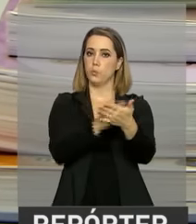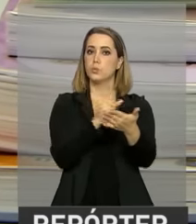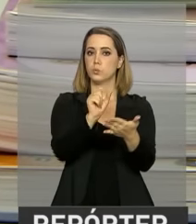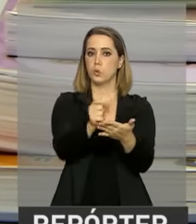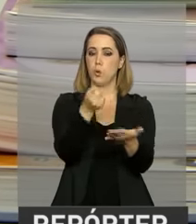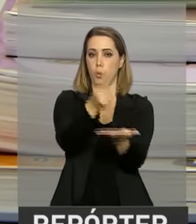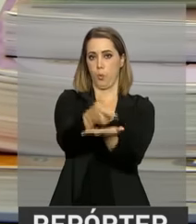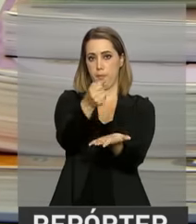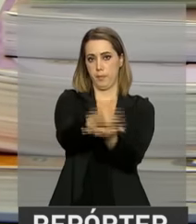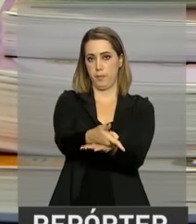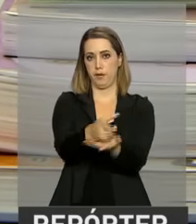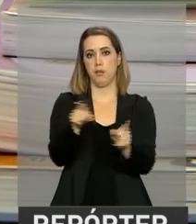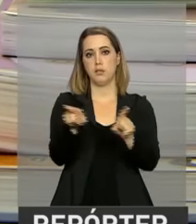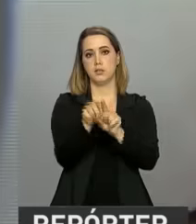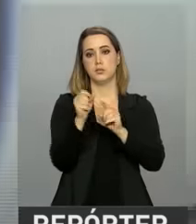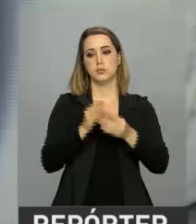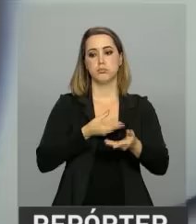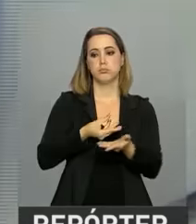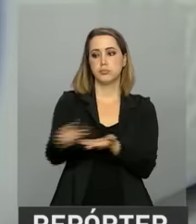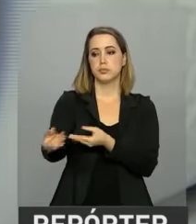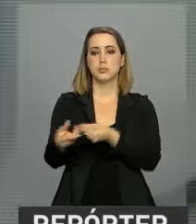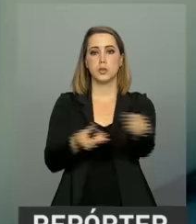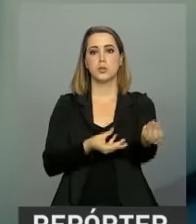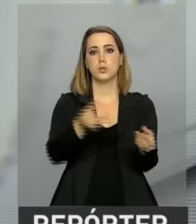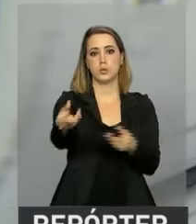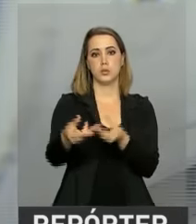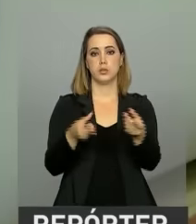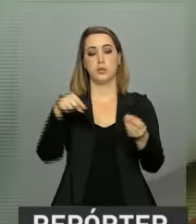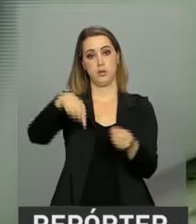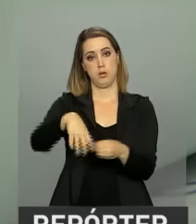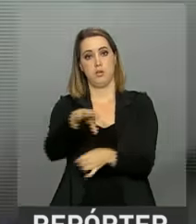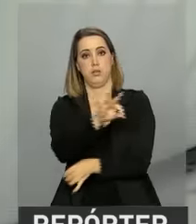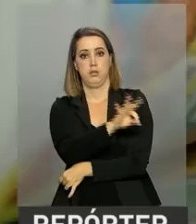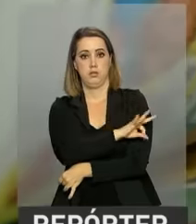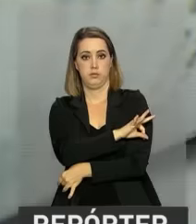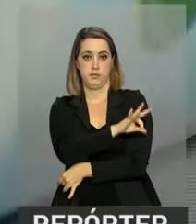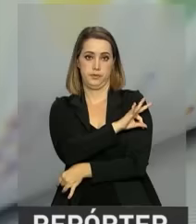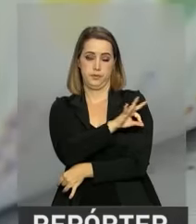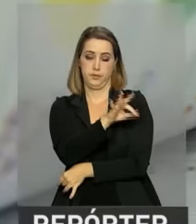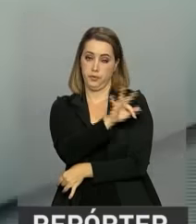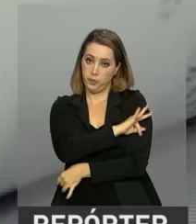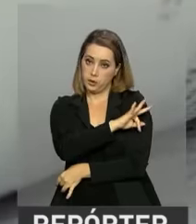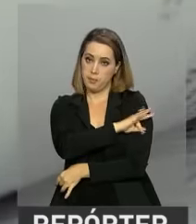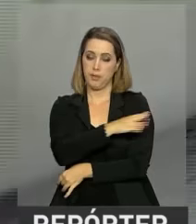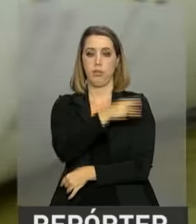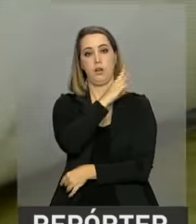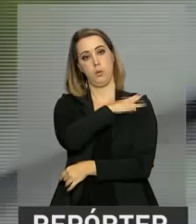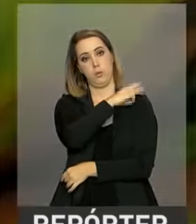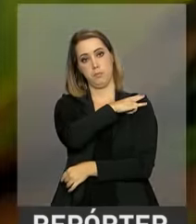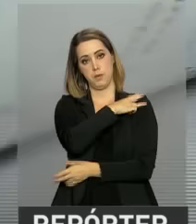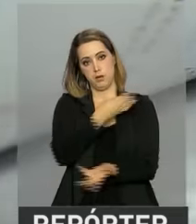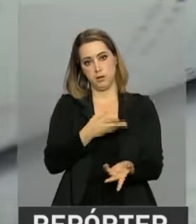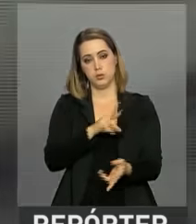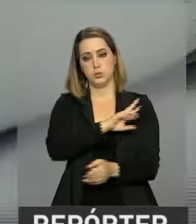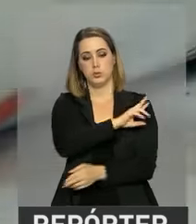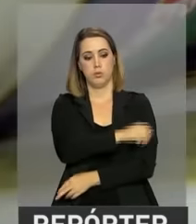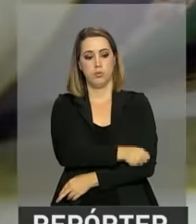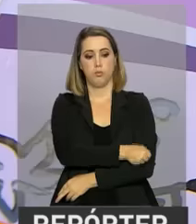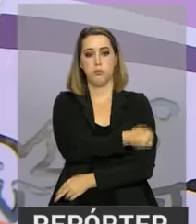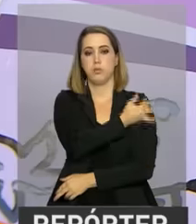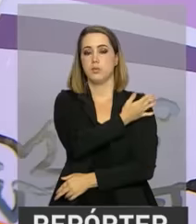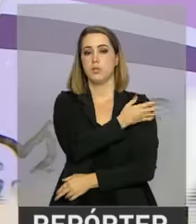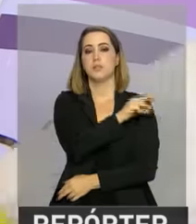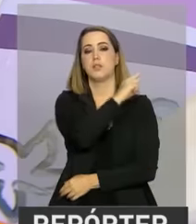com dinheiro serão encaminhados para escolas de Ensino Fundamental e Médio em 2017 quase 30 milhões de alunos de escolas rurais e